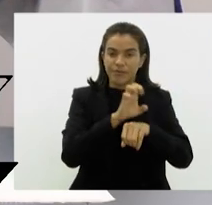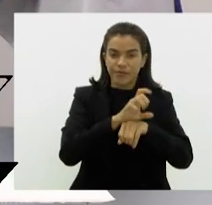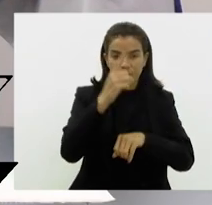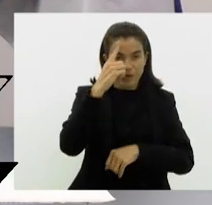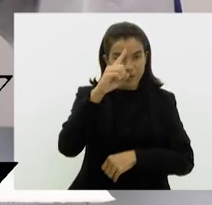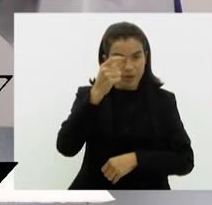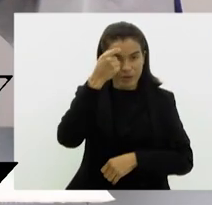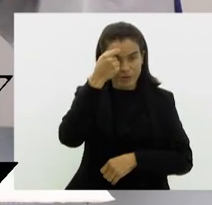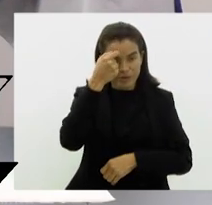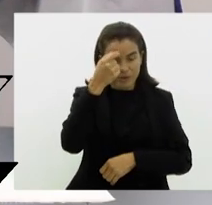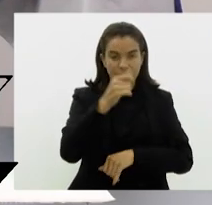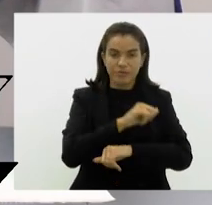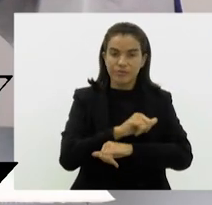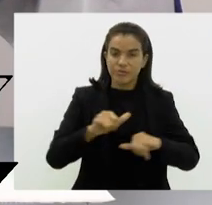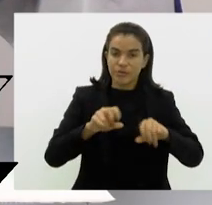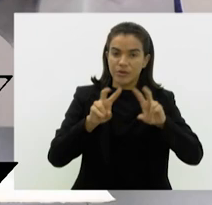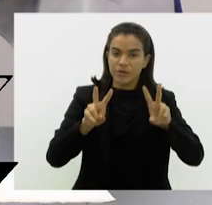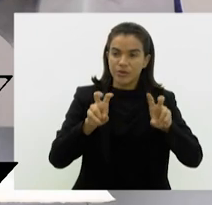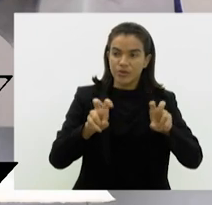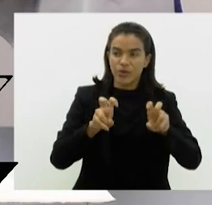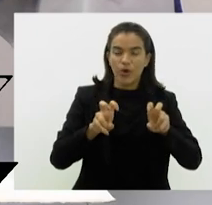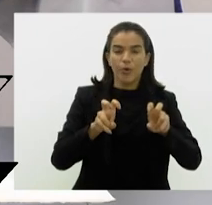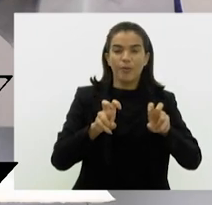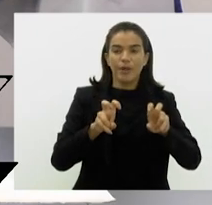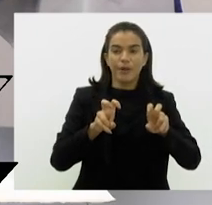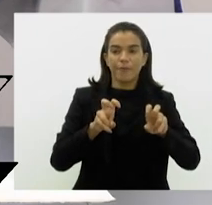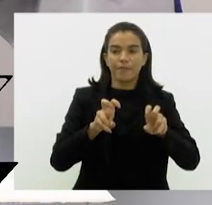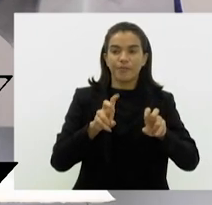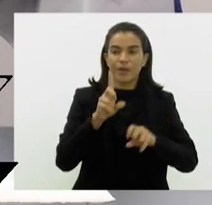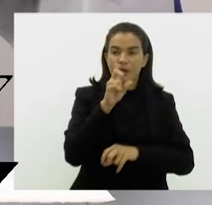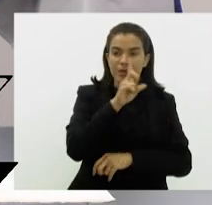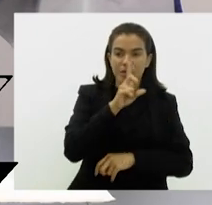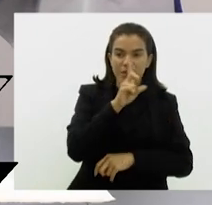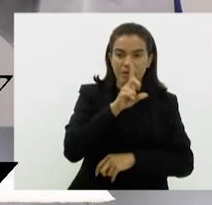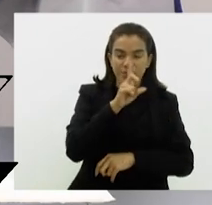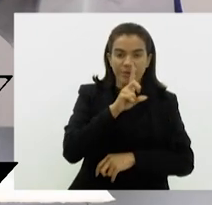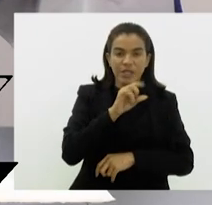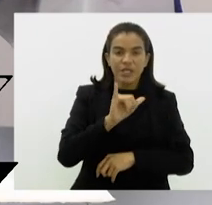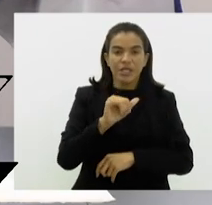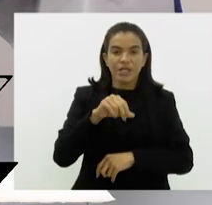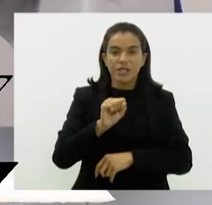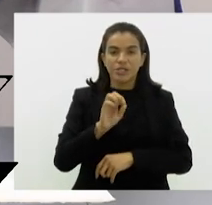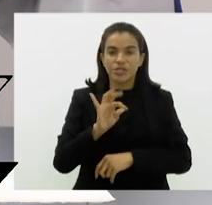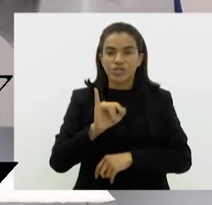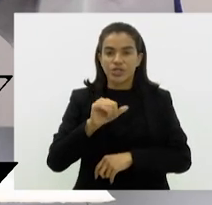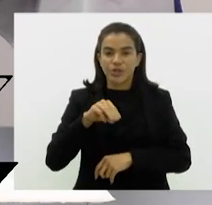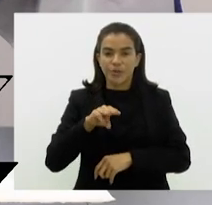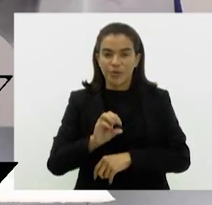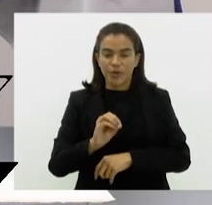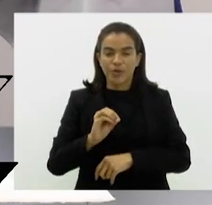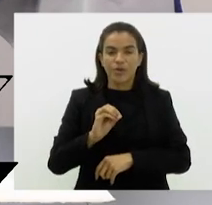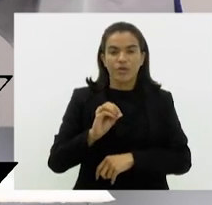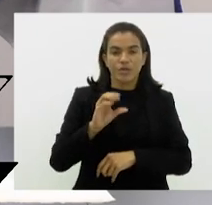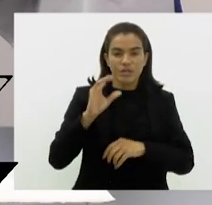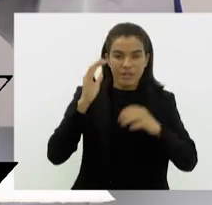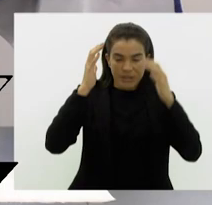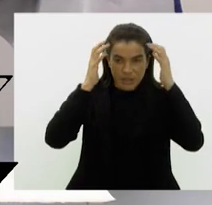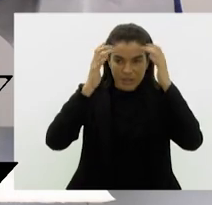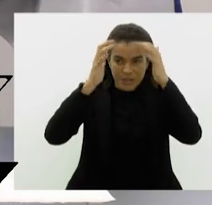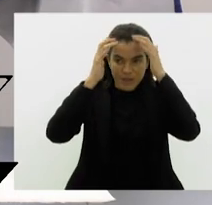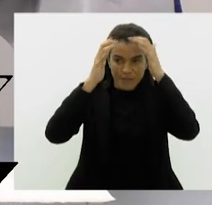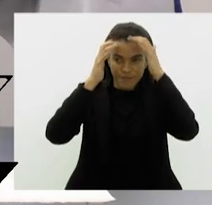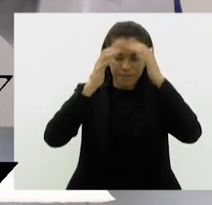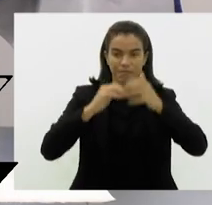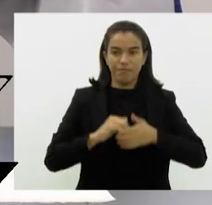Estadual da Conscientização sobre a Insuficiência Istmo Cervical. Parecer da deputada Verônica Lima.